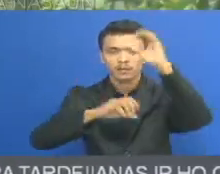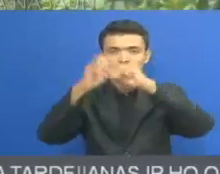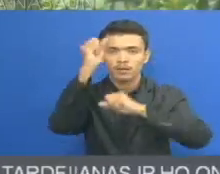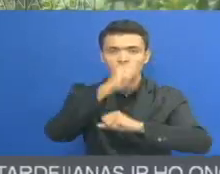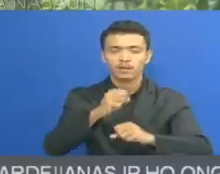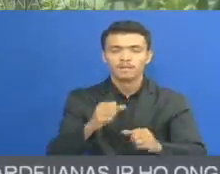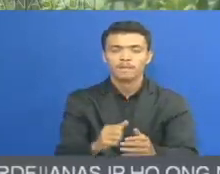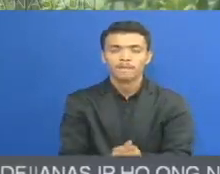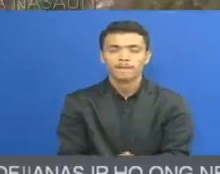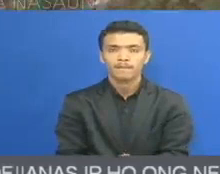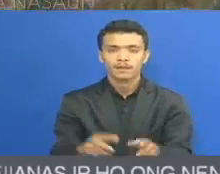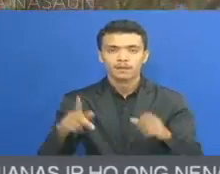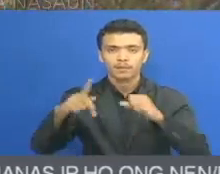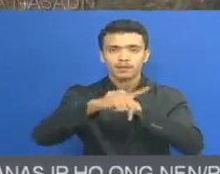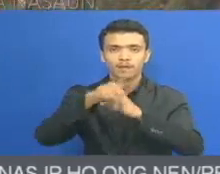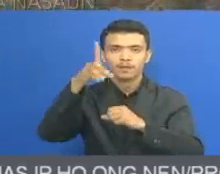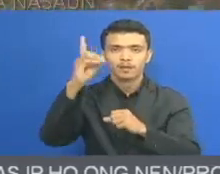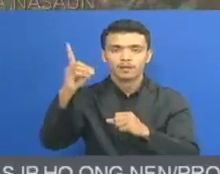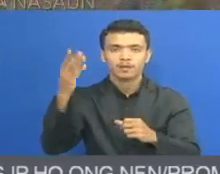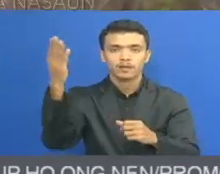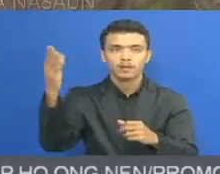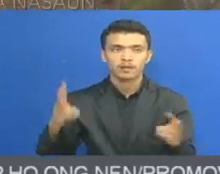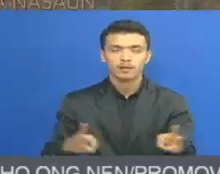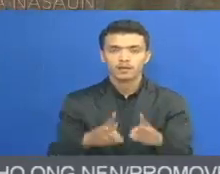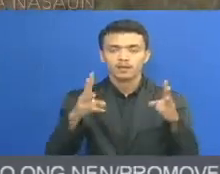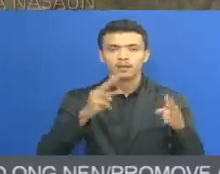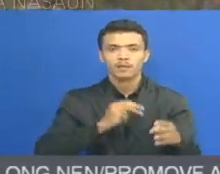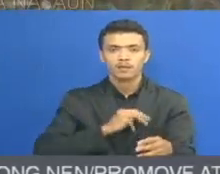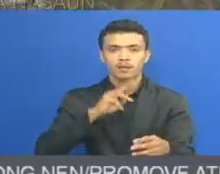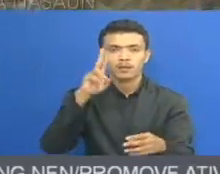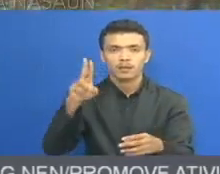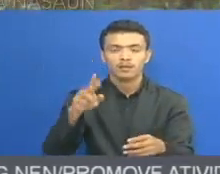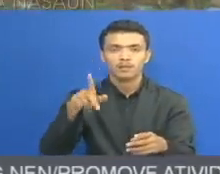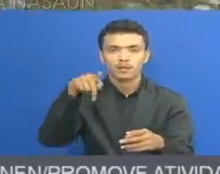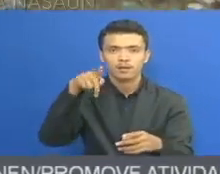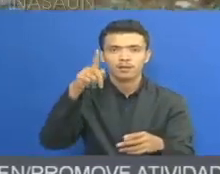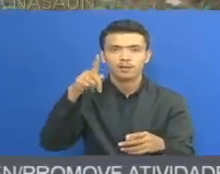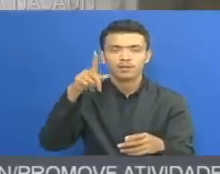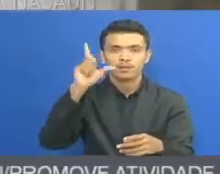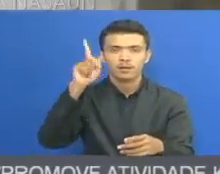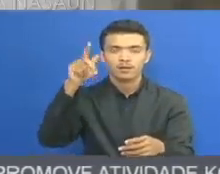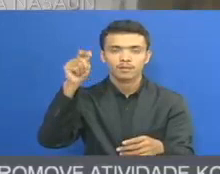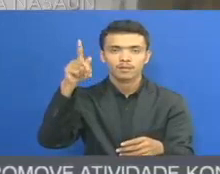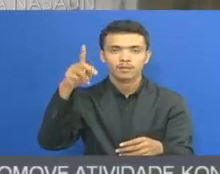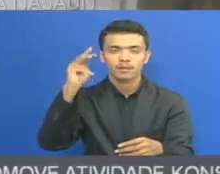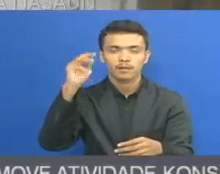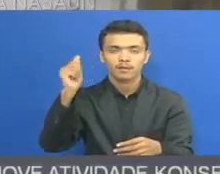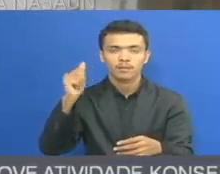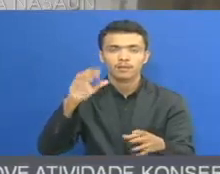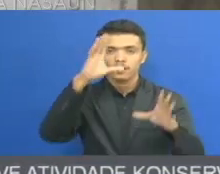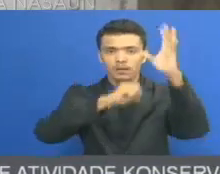aldeia Kakeularan. Partido Peden-Nyang e a Dalang Bamanliwana, no Partido Liberta Povo e Leba ni bandeira, dada hela